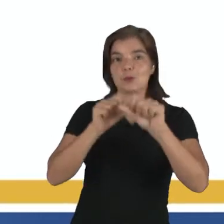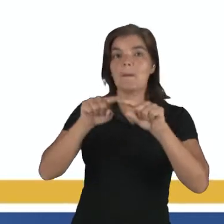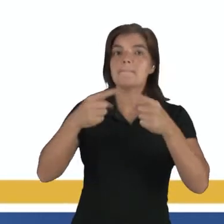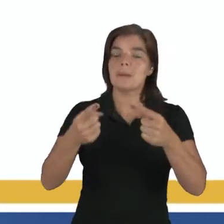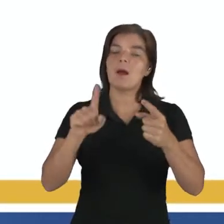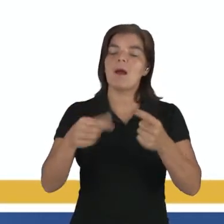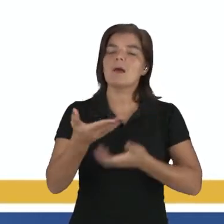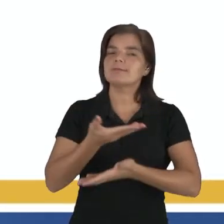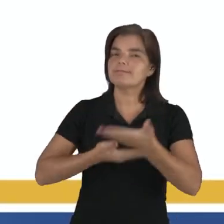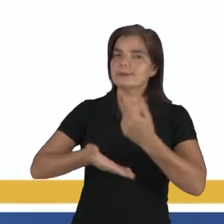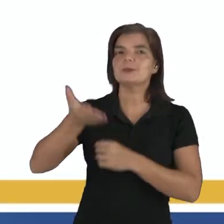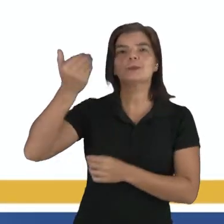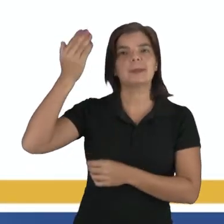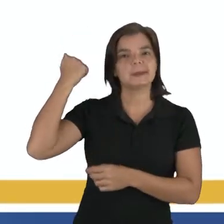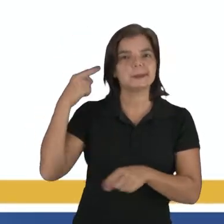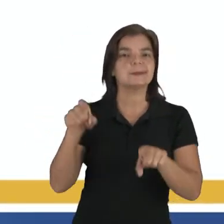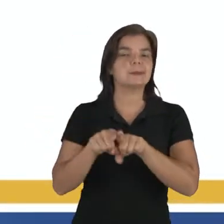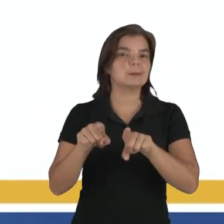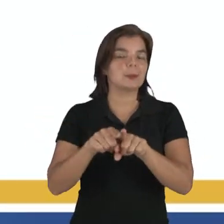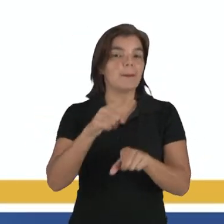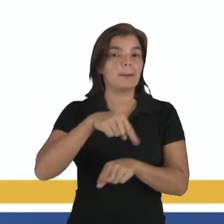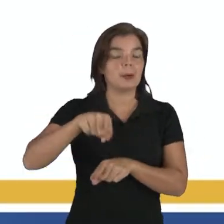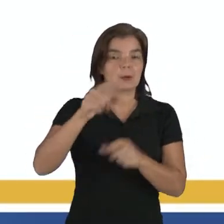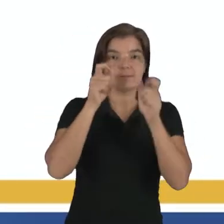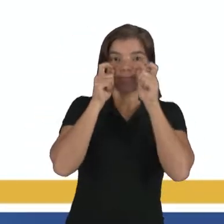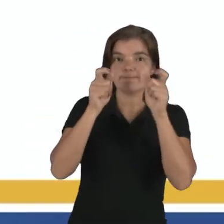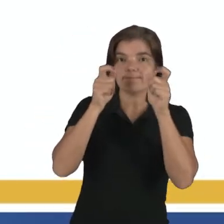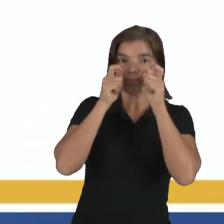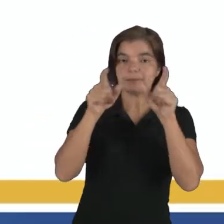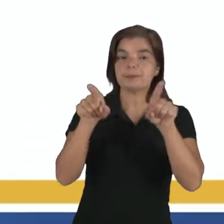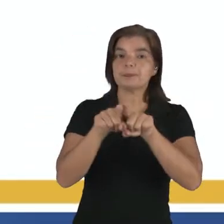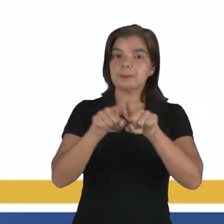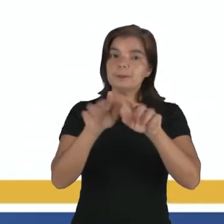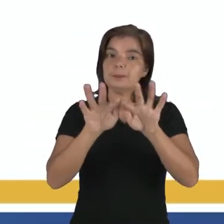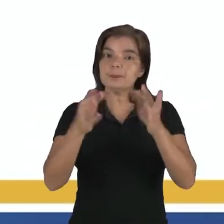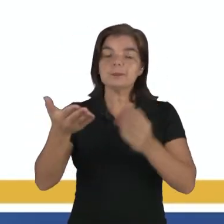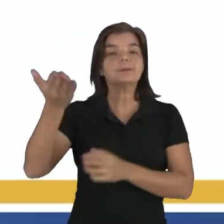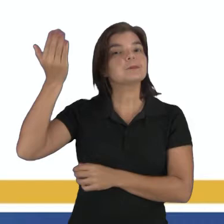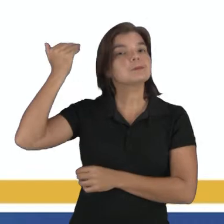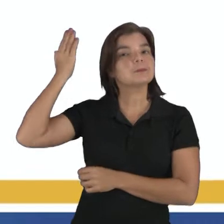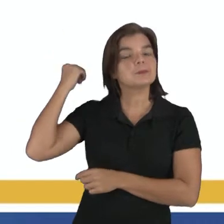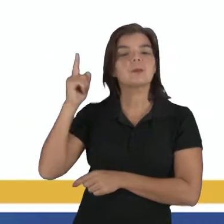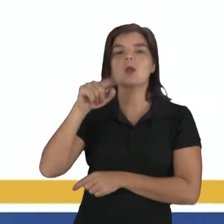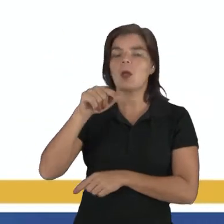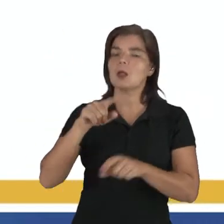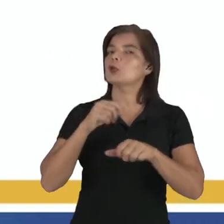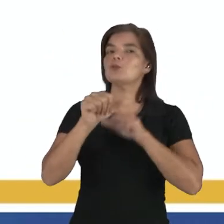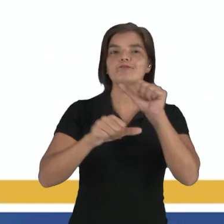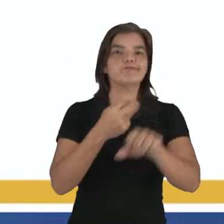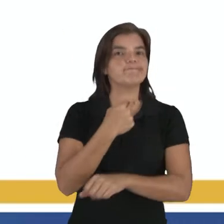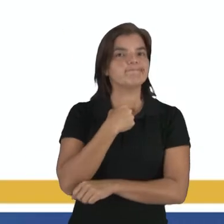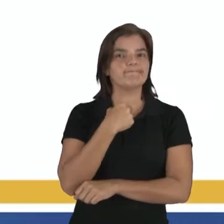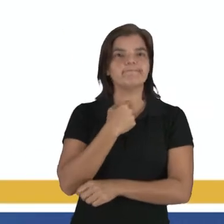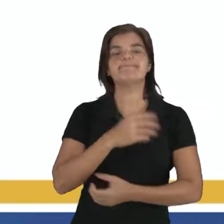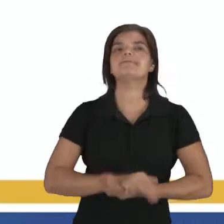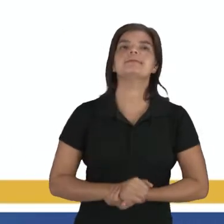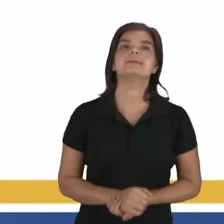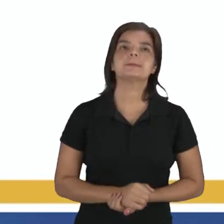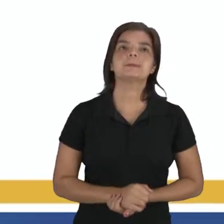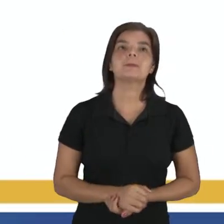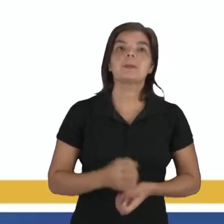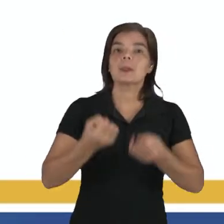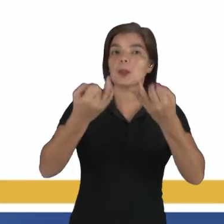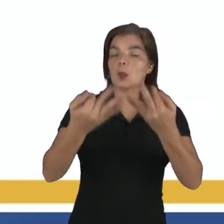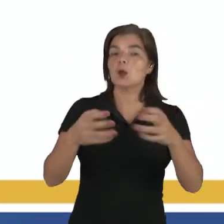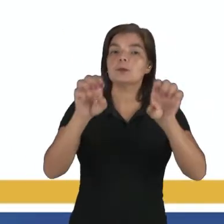passado, mas é um tempo envolvendo o passado. Então, só para vocês ficarem espertos que o simple past é esse tempo fechado, ok? Vamos